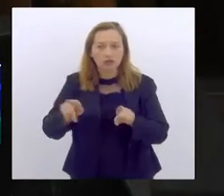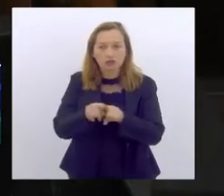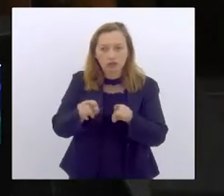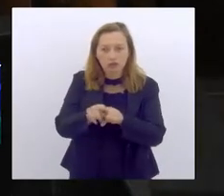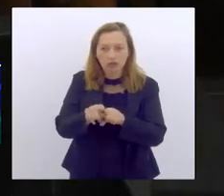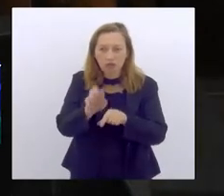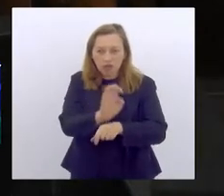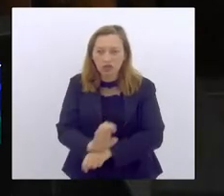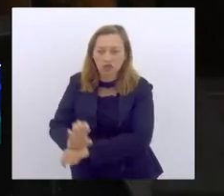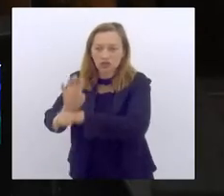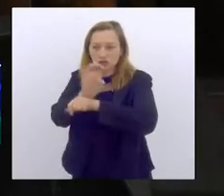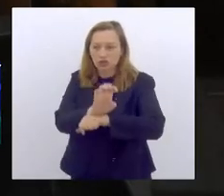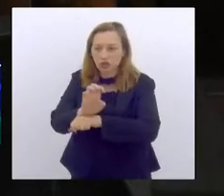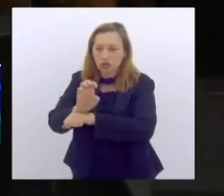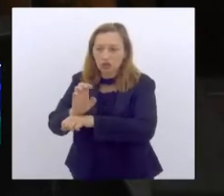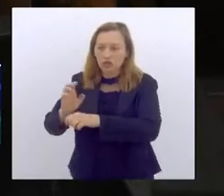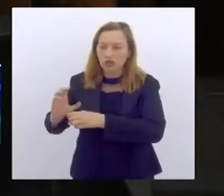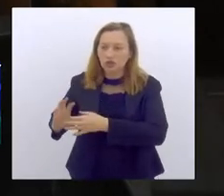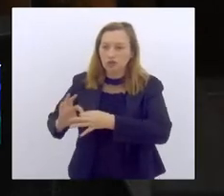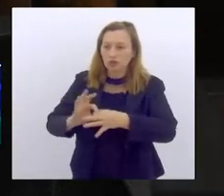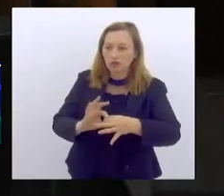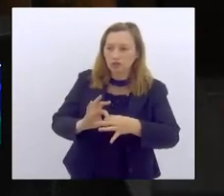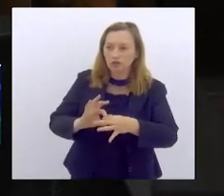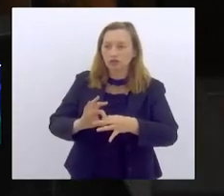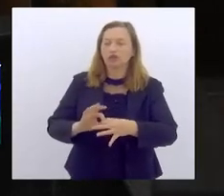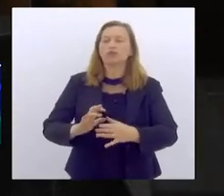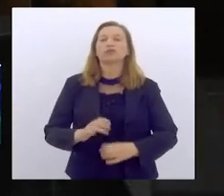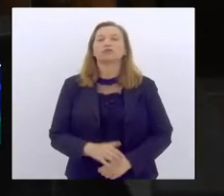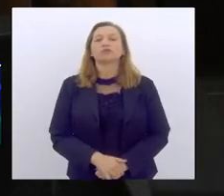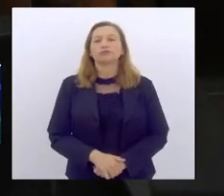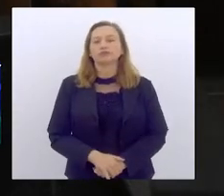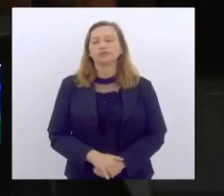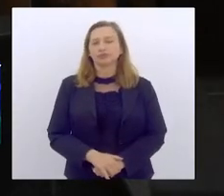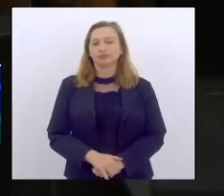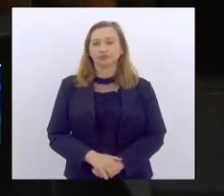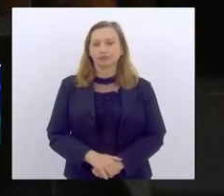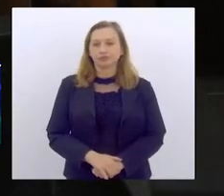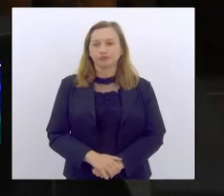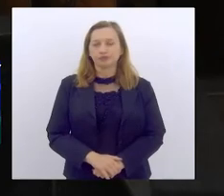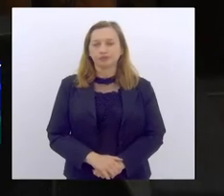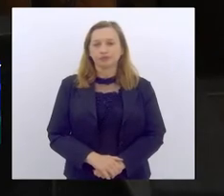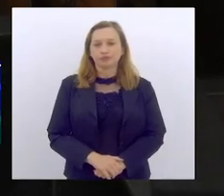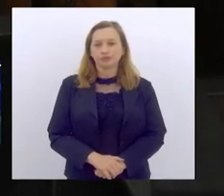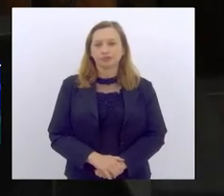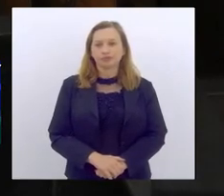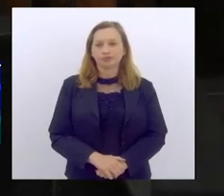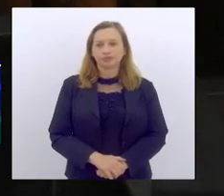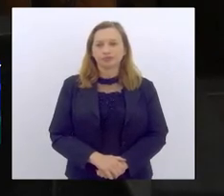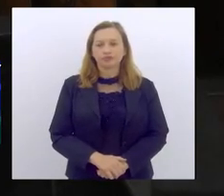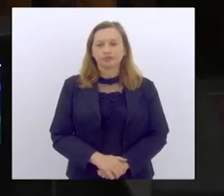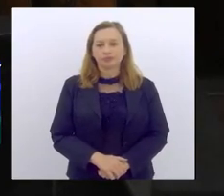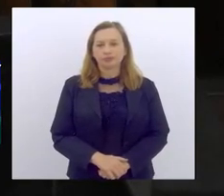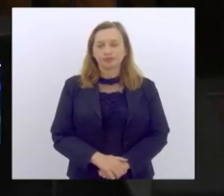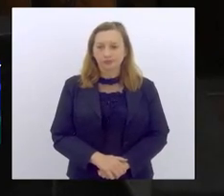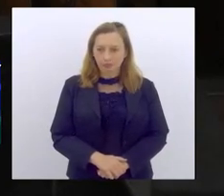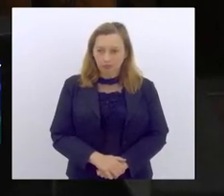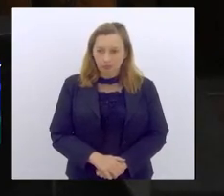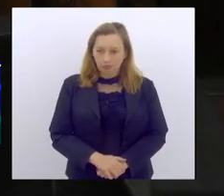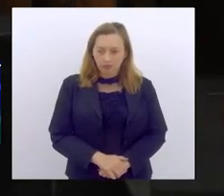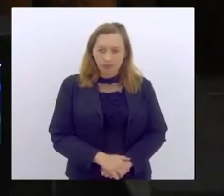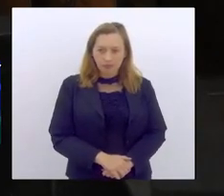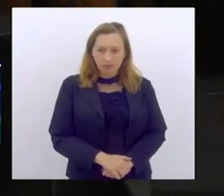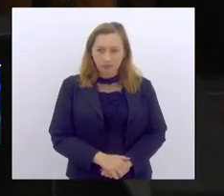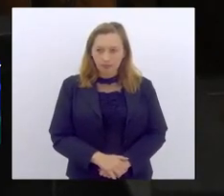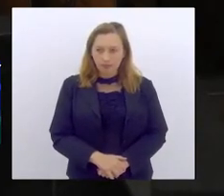estados interagindo a nível local e o e no